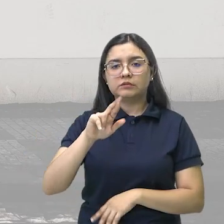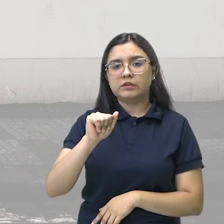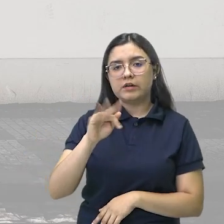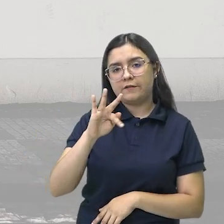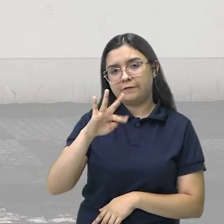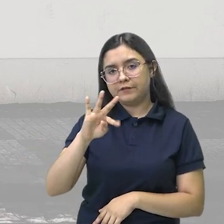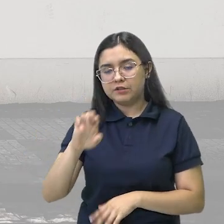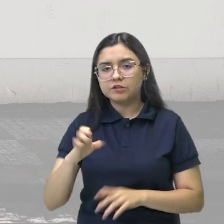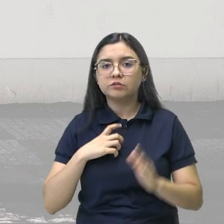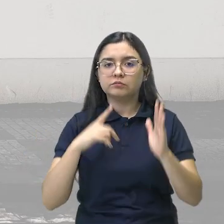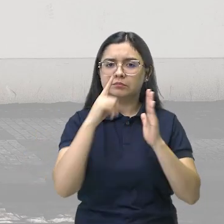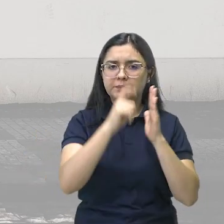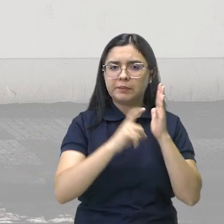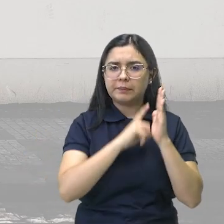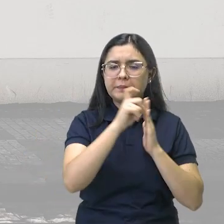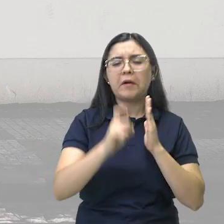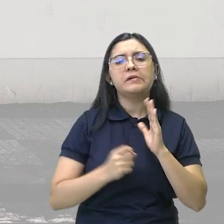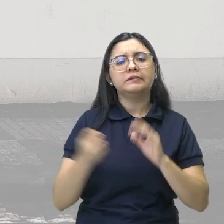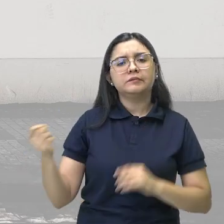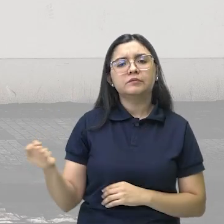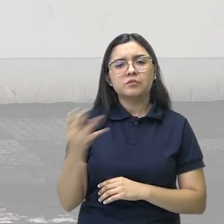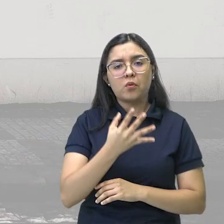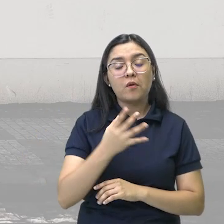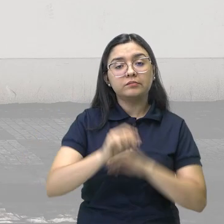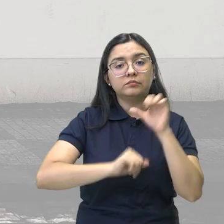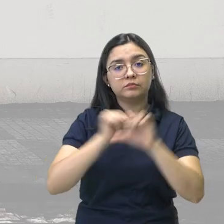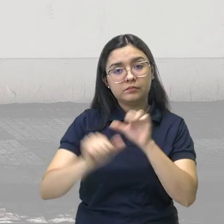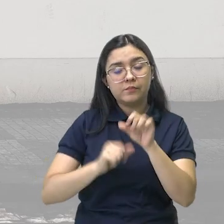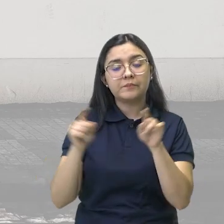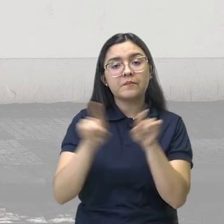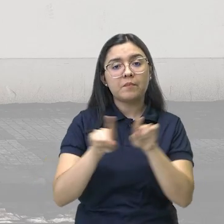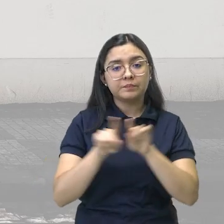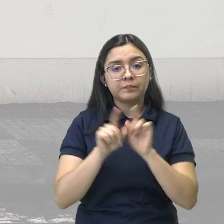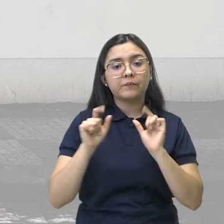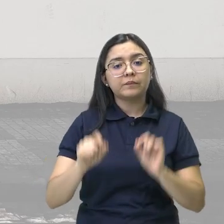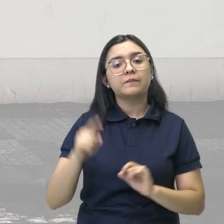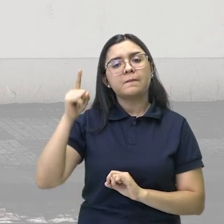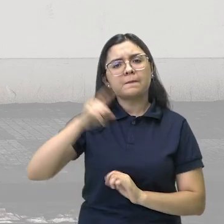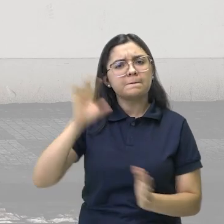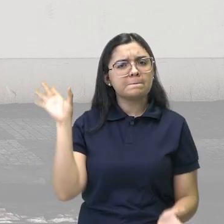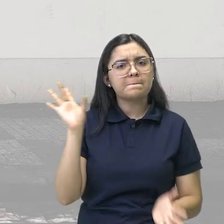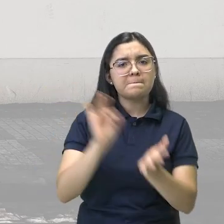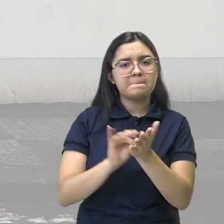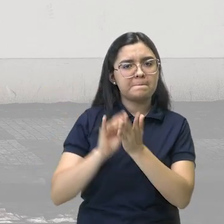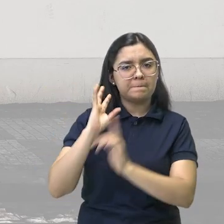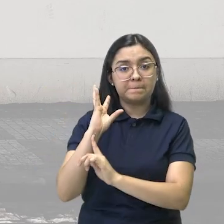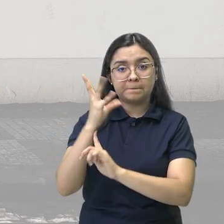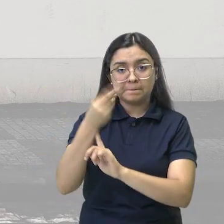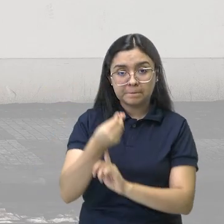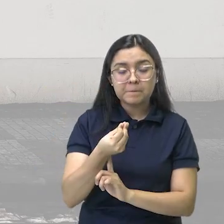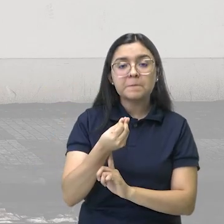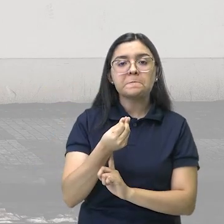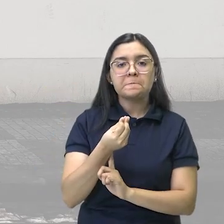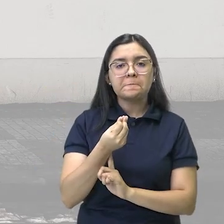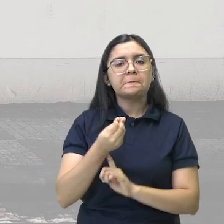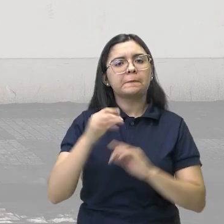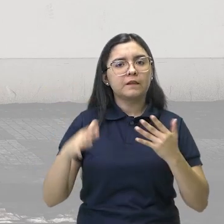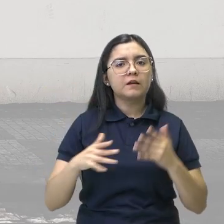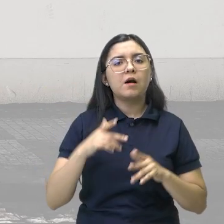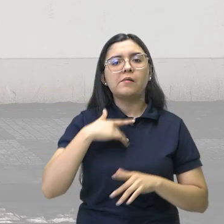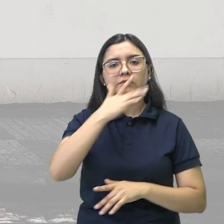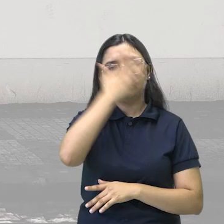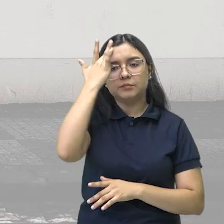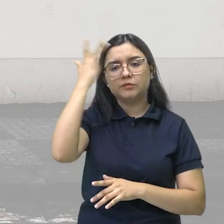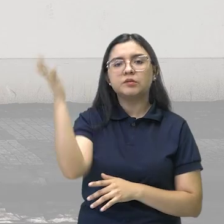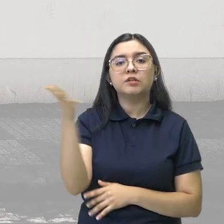foi tomando uma nova forma e se tornando uma verdadeira obra de arte